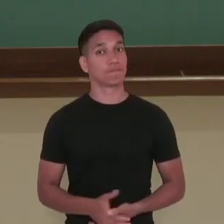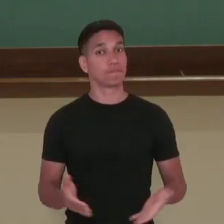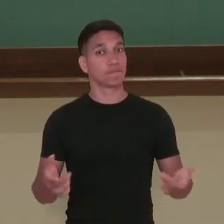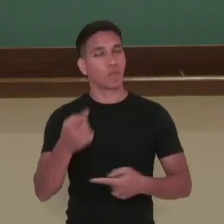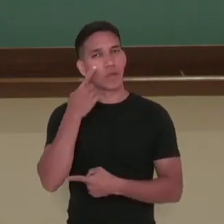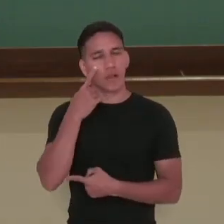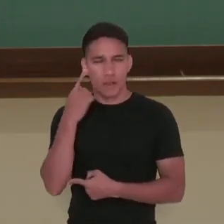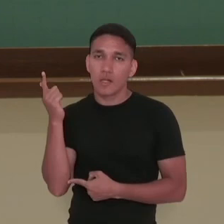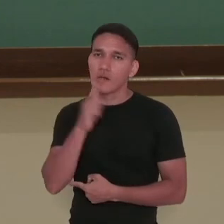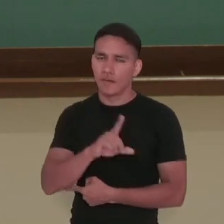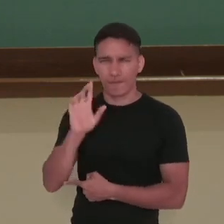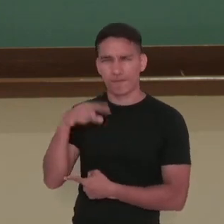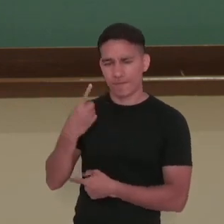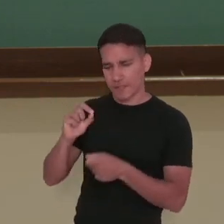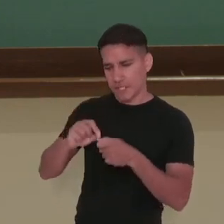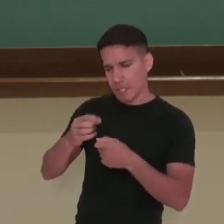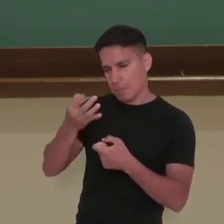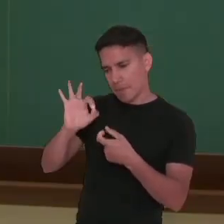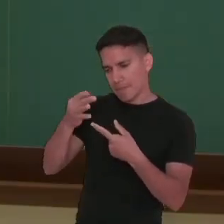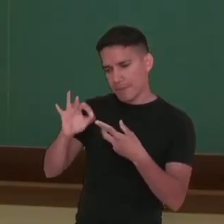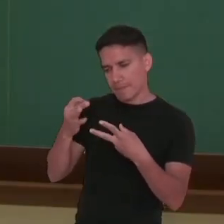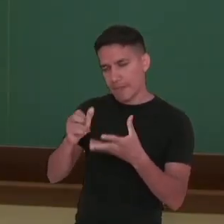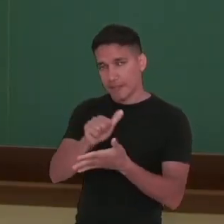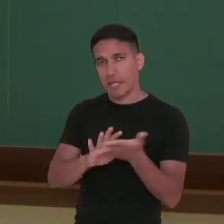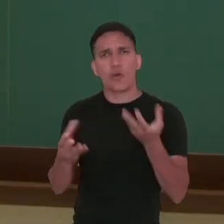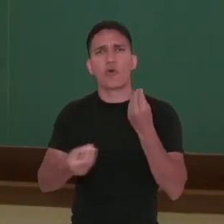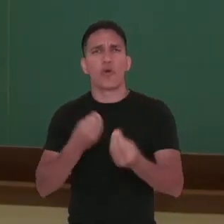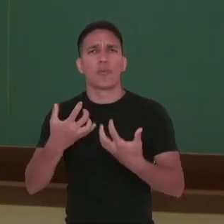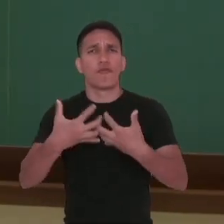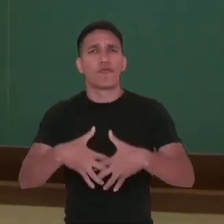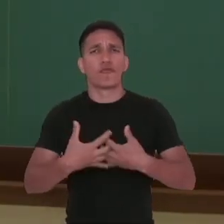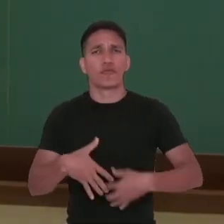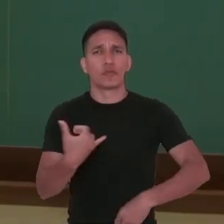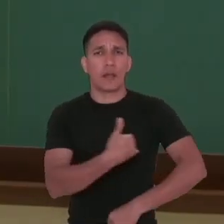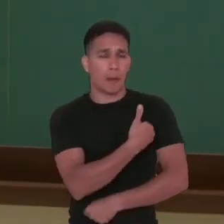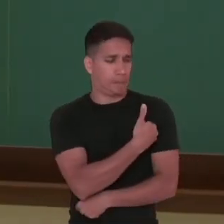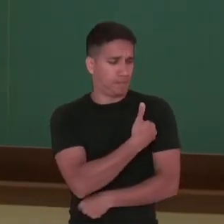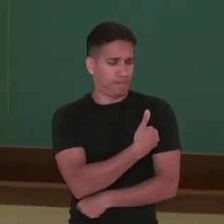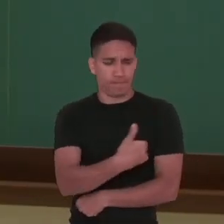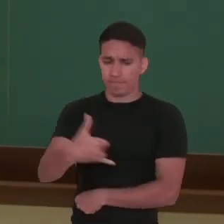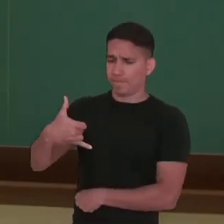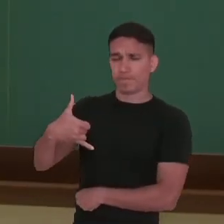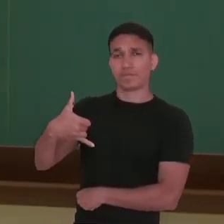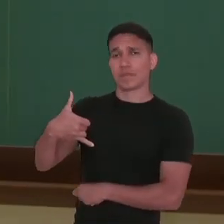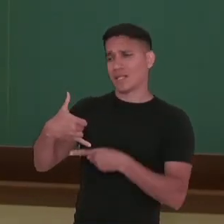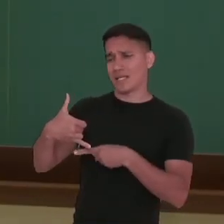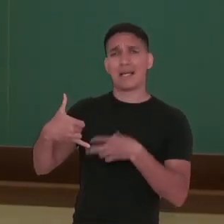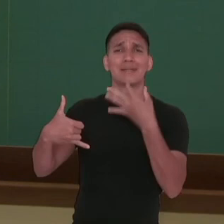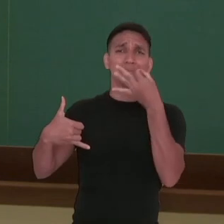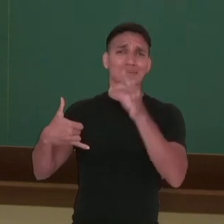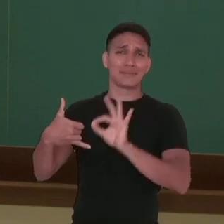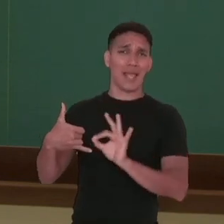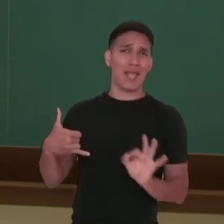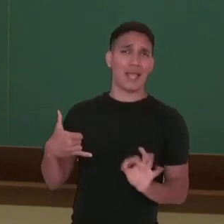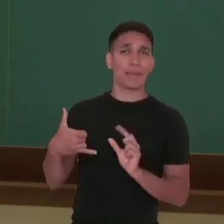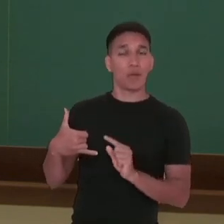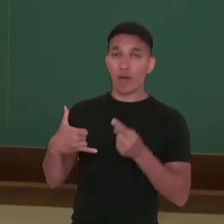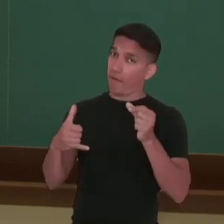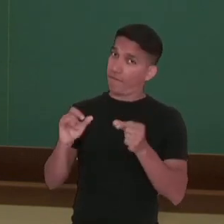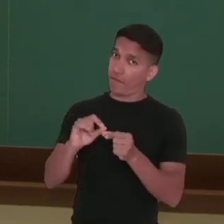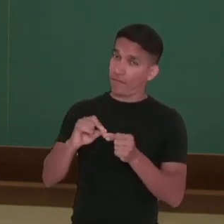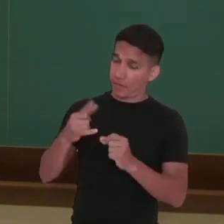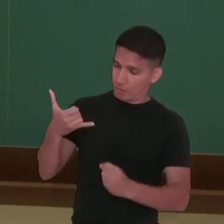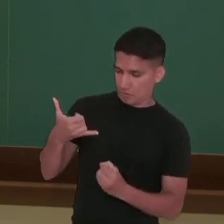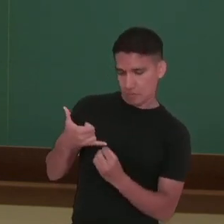Pessoal, então vamos fazer a correção da atividade? Como que funcionam os termômetros? Bem simples, né? Você pega lá, coloca um material que dilata quando ele